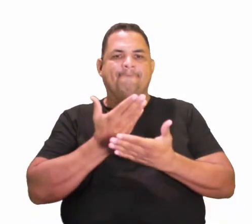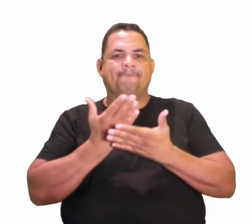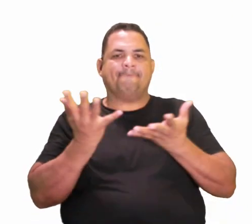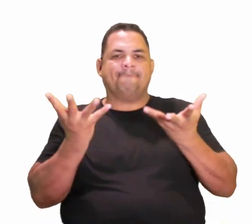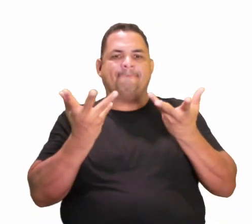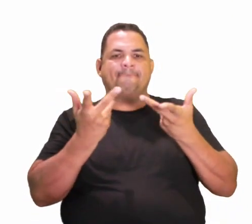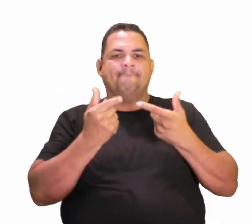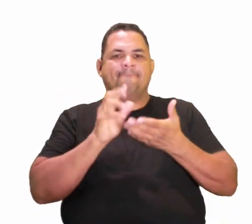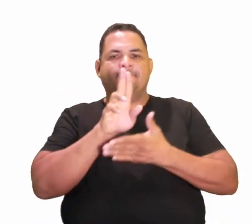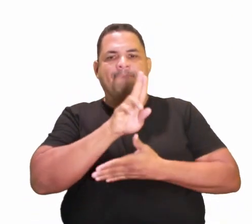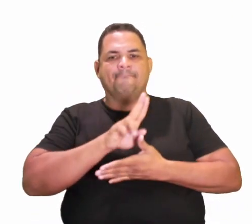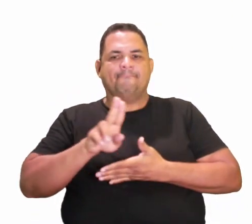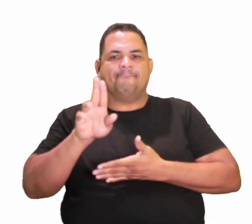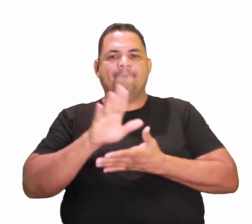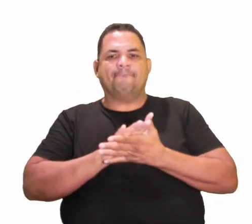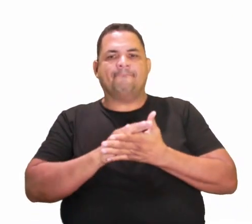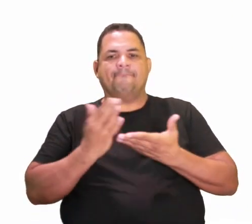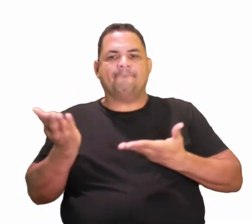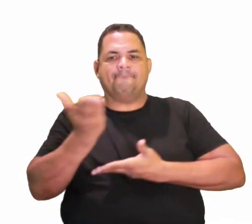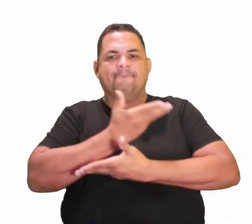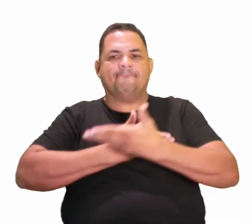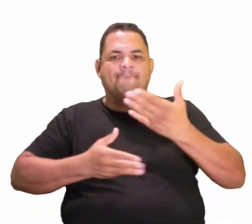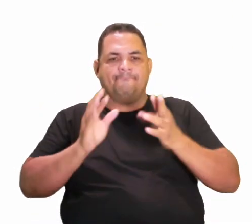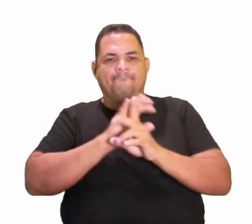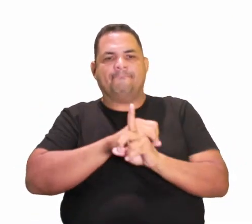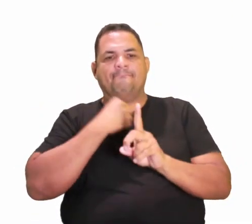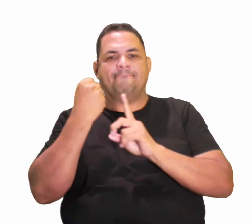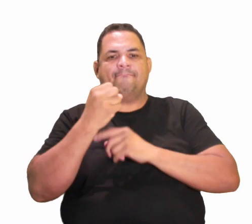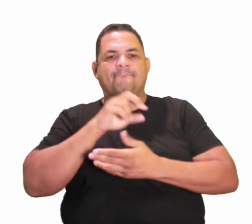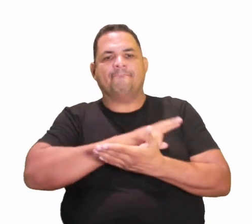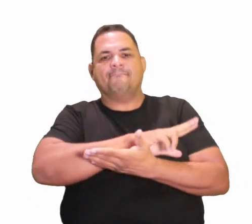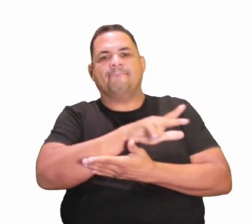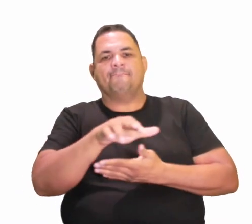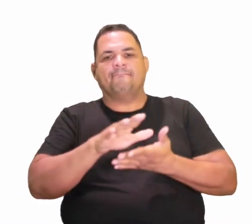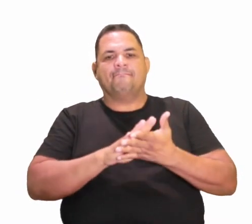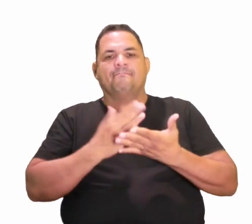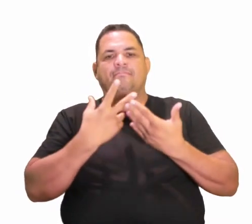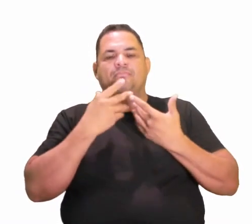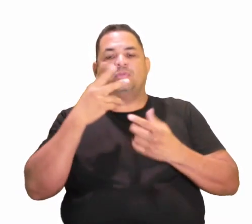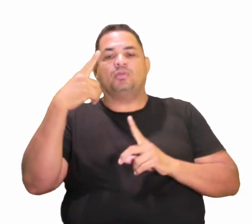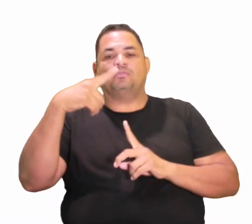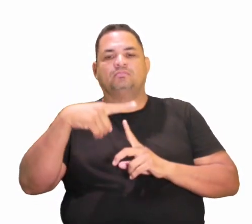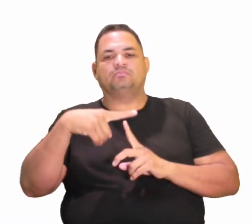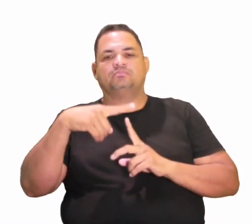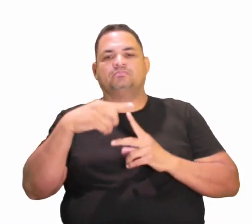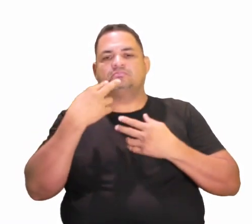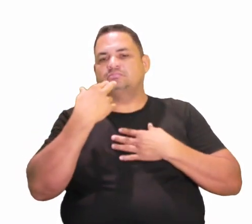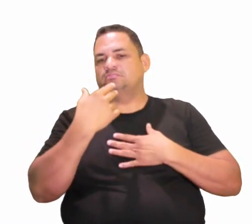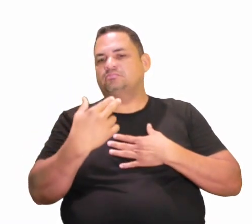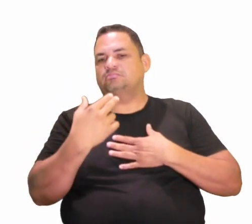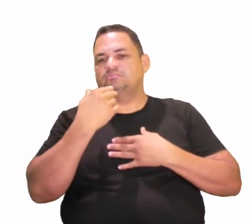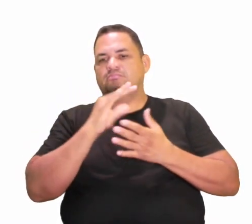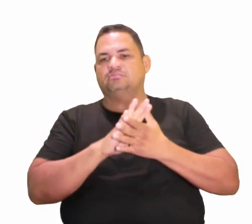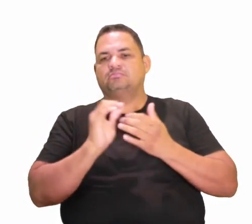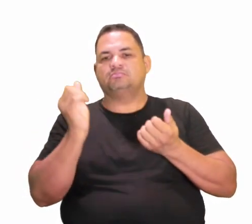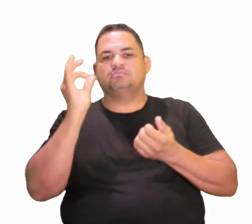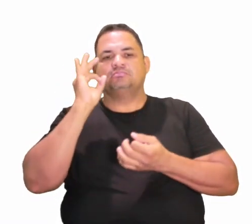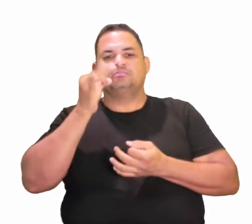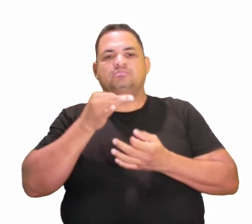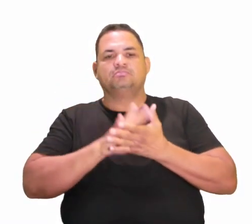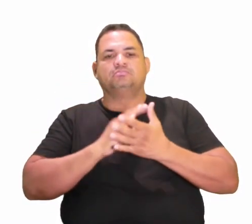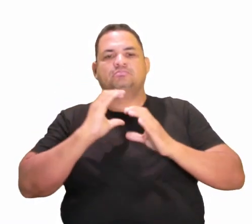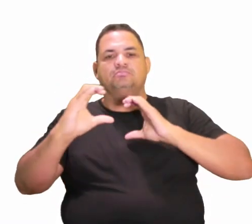vai empregar nas interações sociais a variedade e o estilo de língua adequados à situação